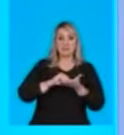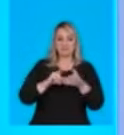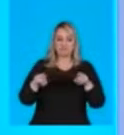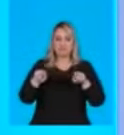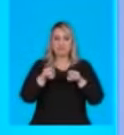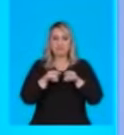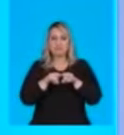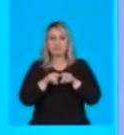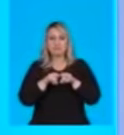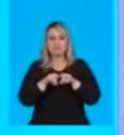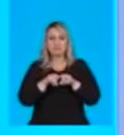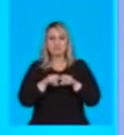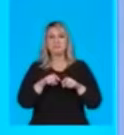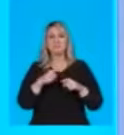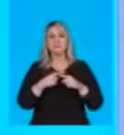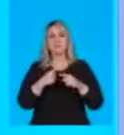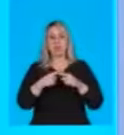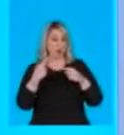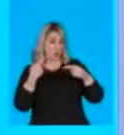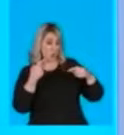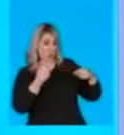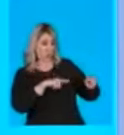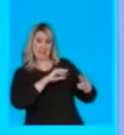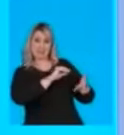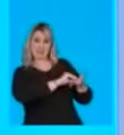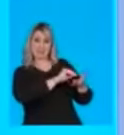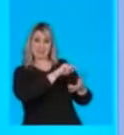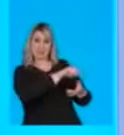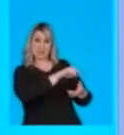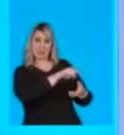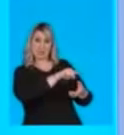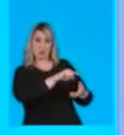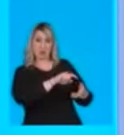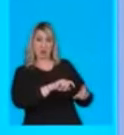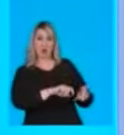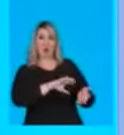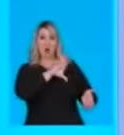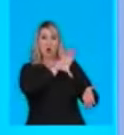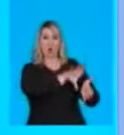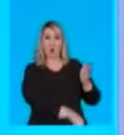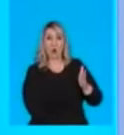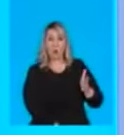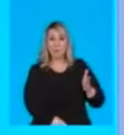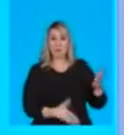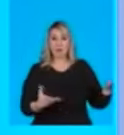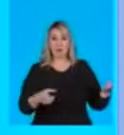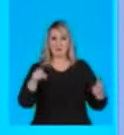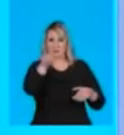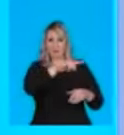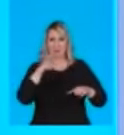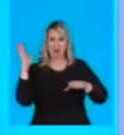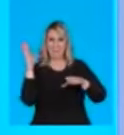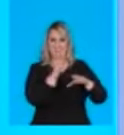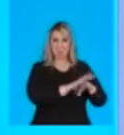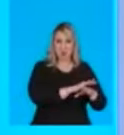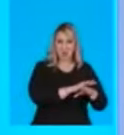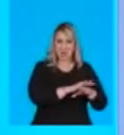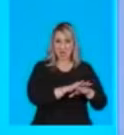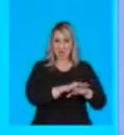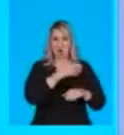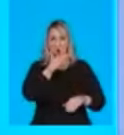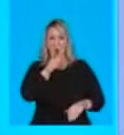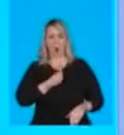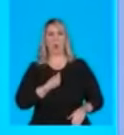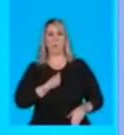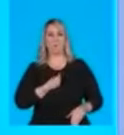important dizer isso né ao contrário do secretariado do governo golpista que parte de vocês aqui apoiaram que é um secretariado de homem